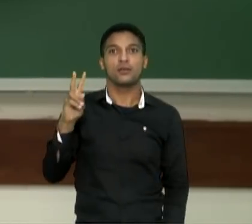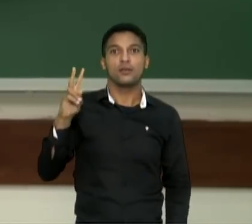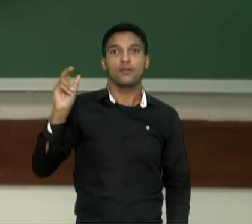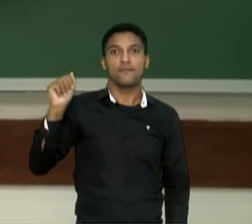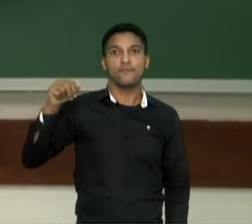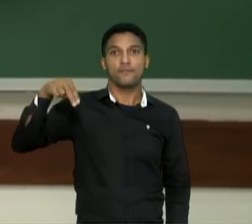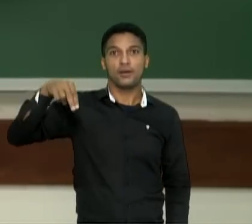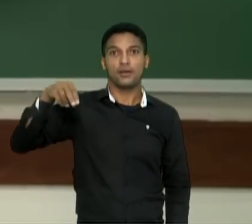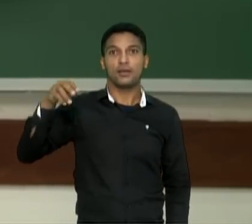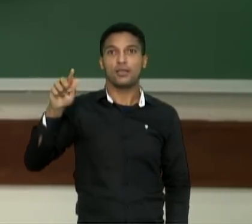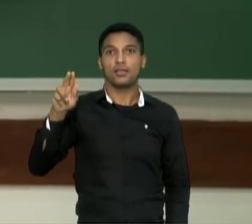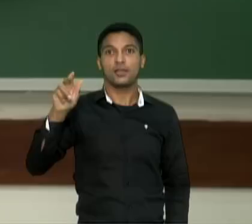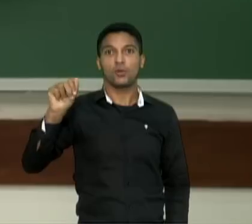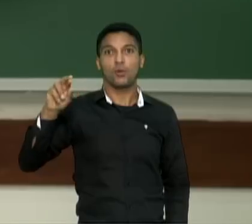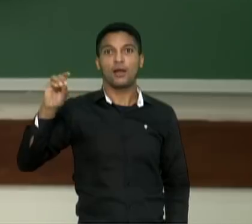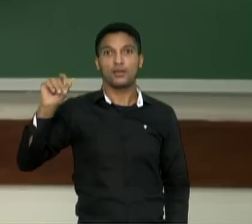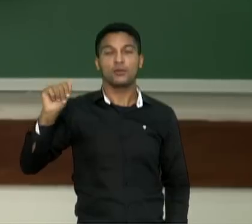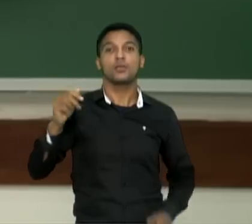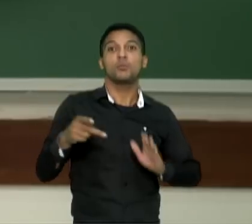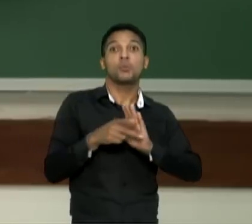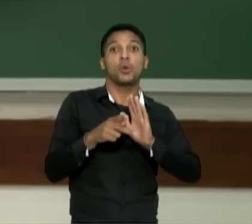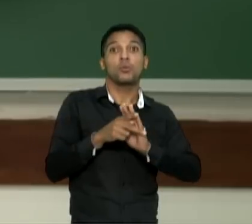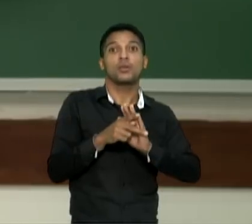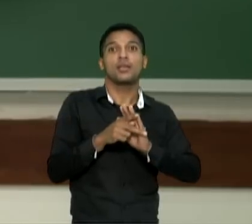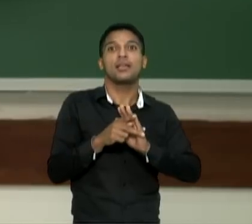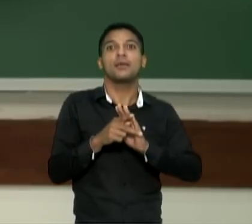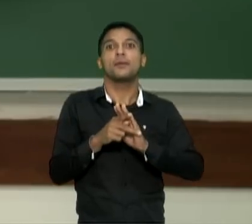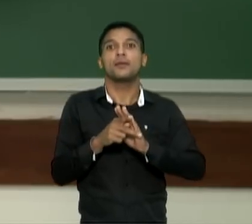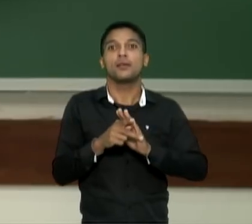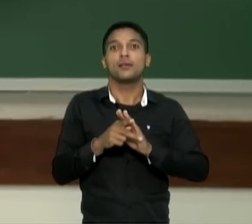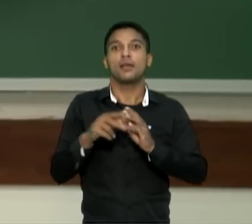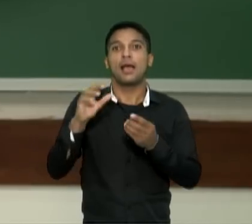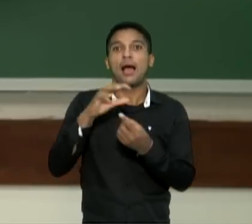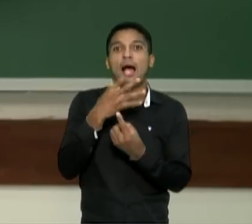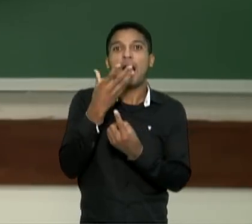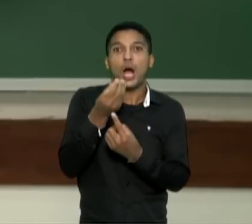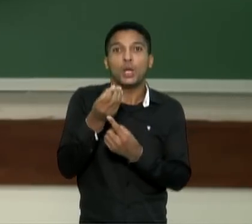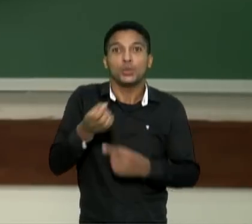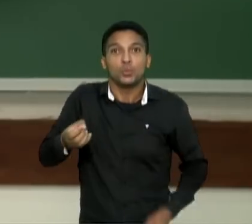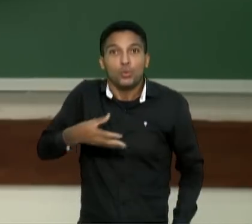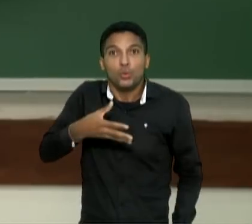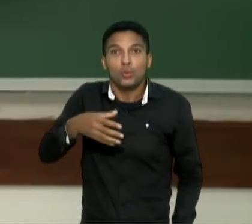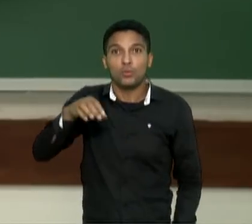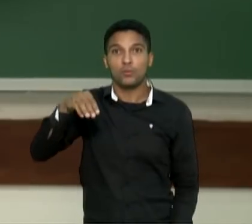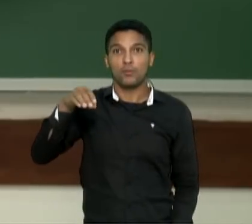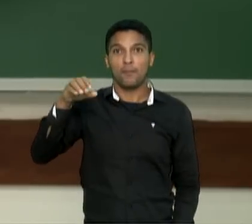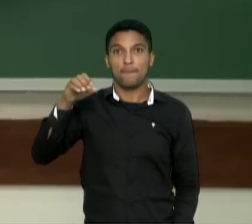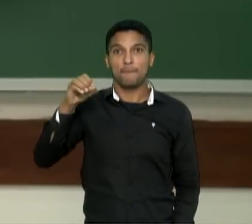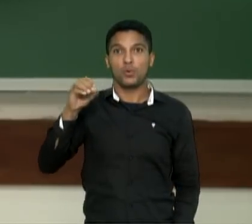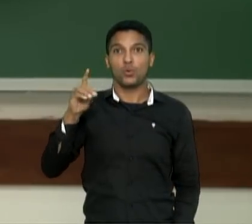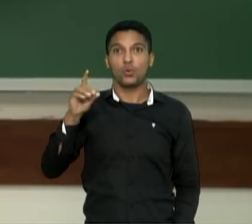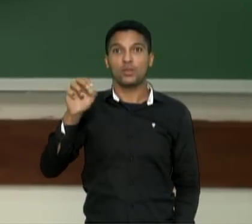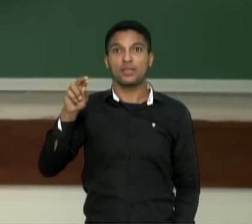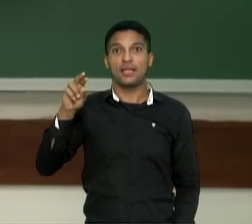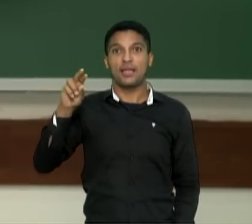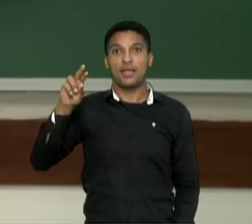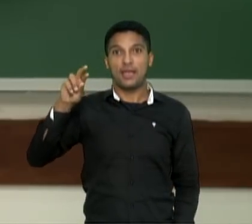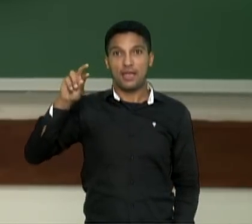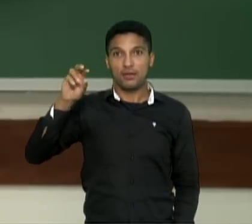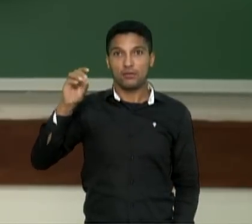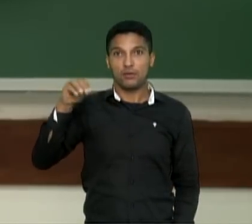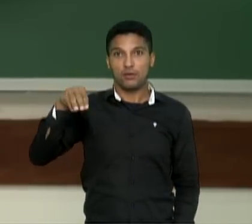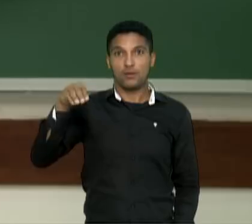moderna. Então a gente vai relacionando algumas características, vocês vão ver que tem muito a ver, principalmente